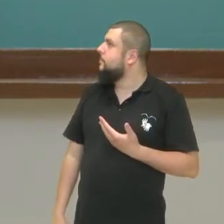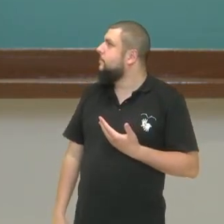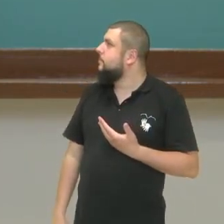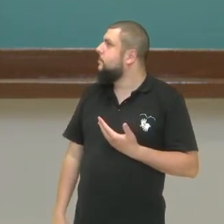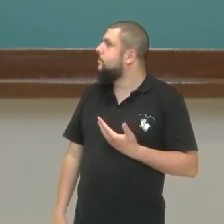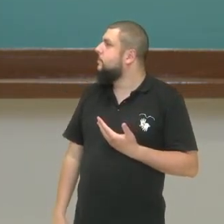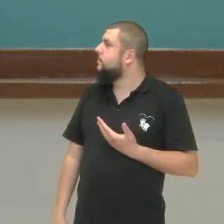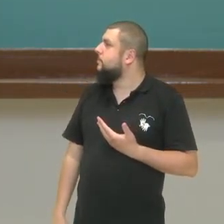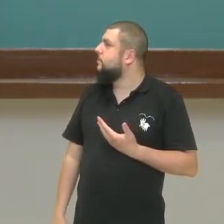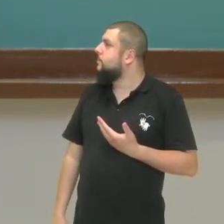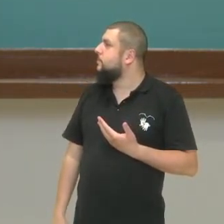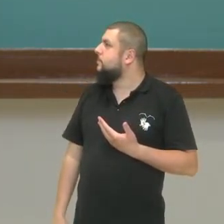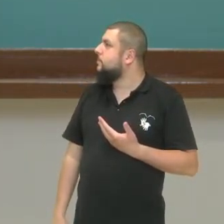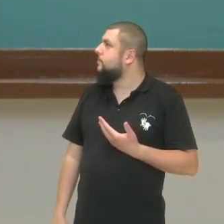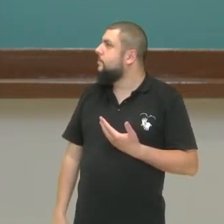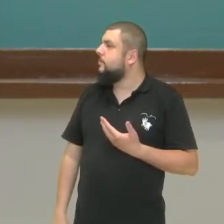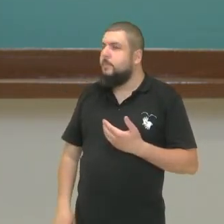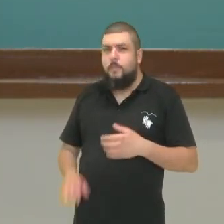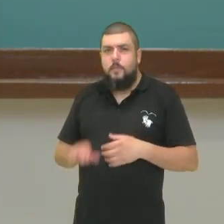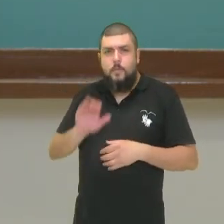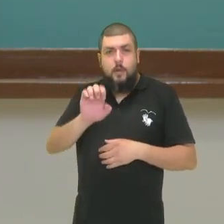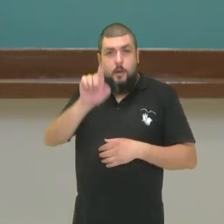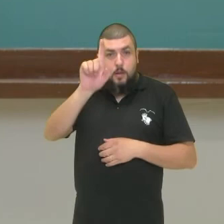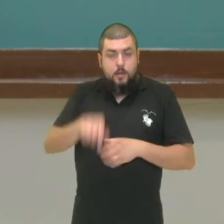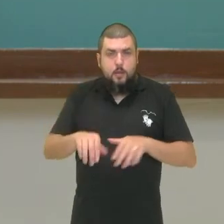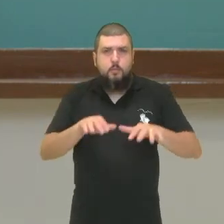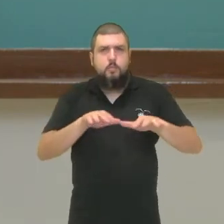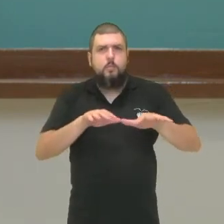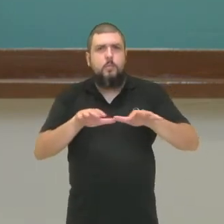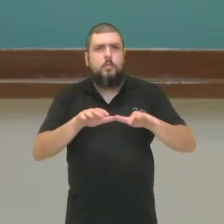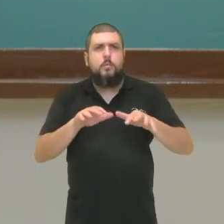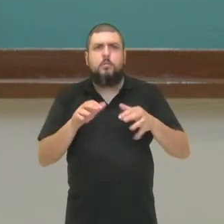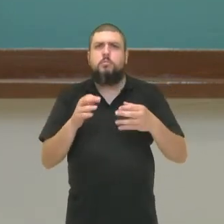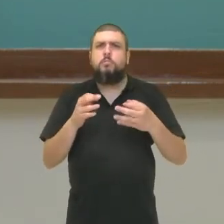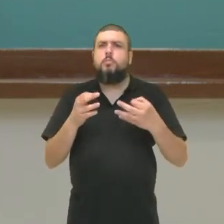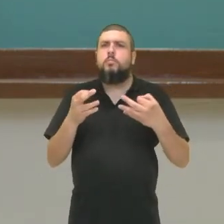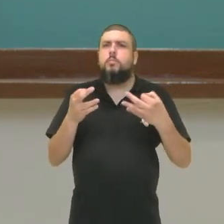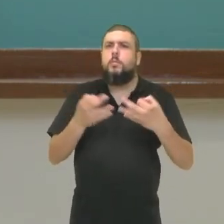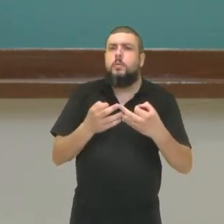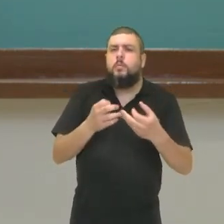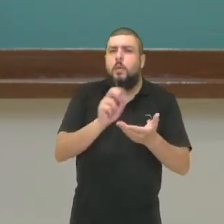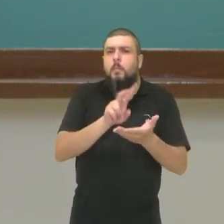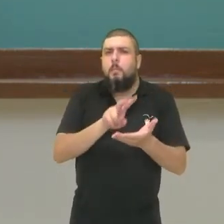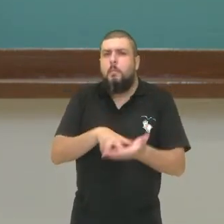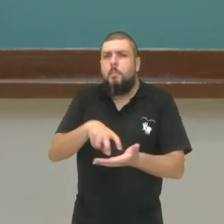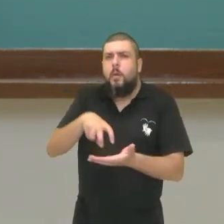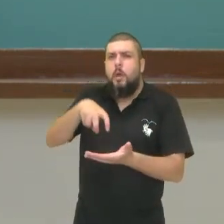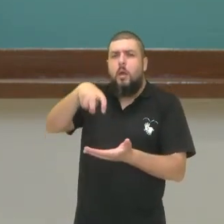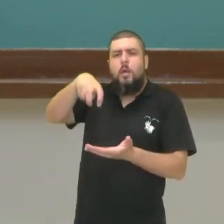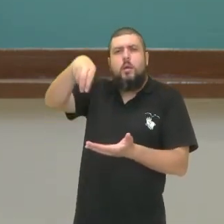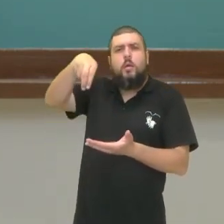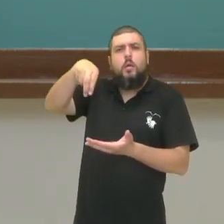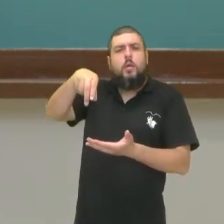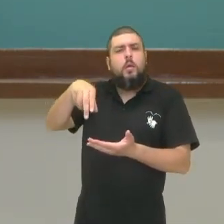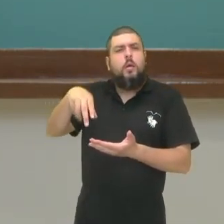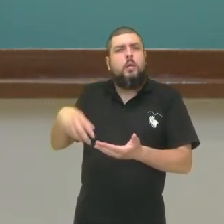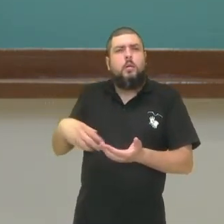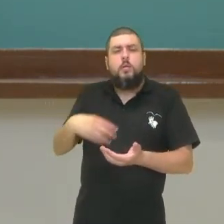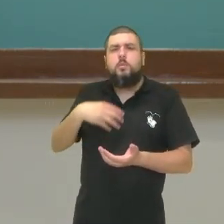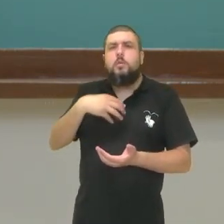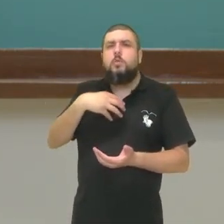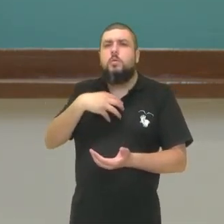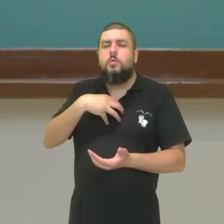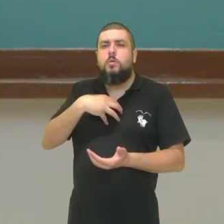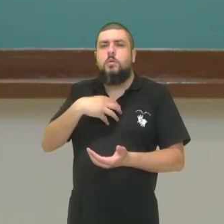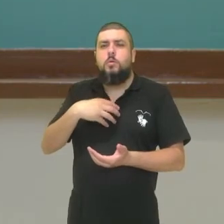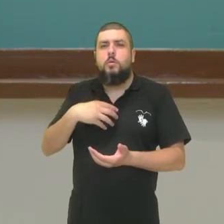movimentos, né? Com qualidades, ela não tem movimento ali para você estar observando, mas existe um ritmo, né? Essa dinâmica de movimento ela